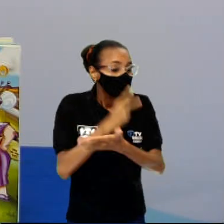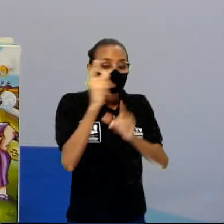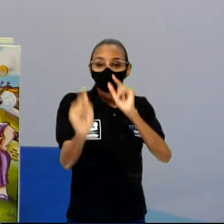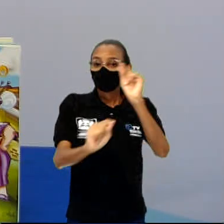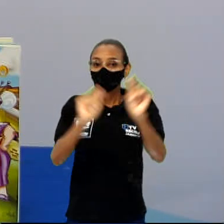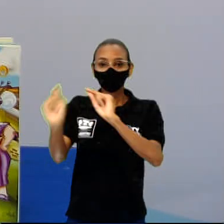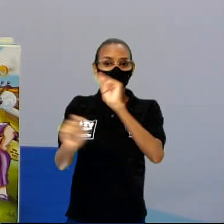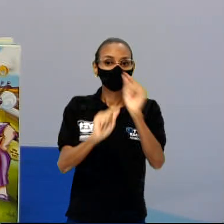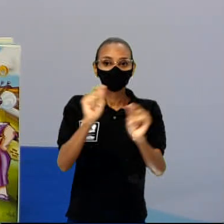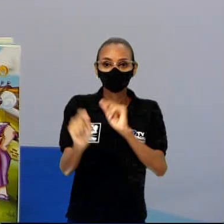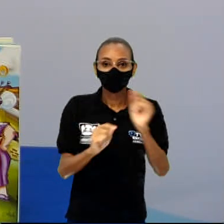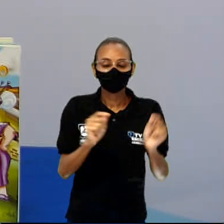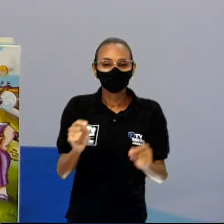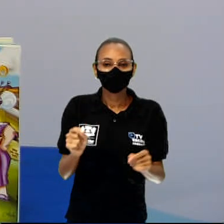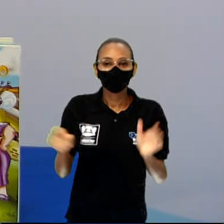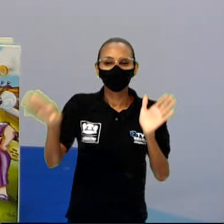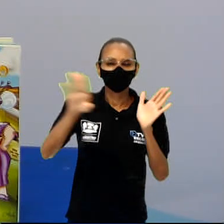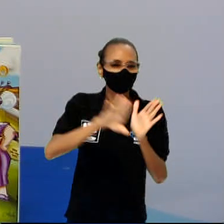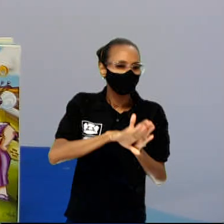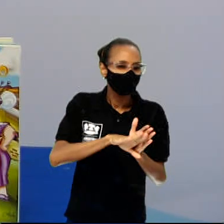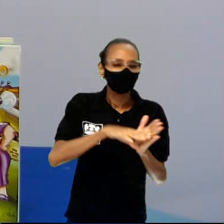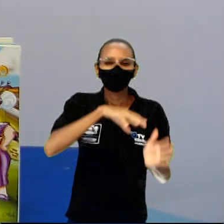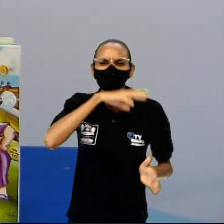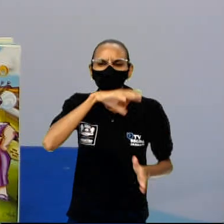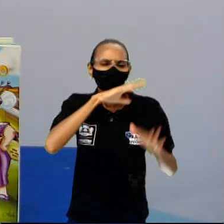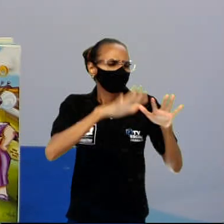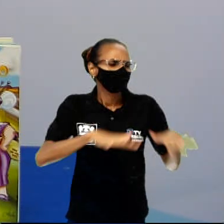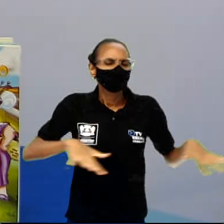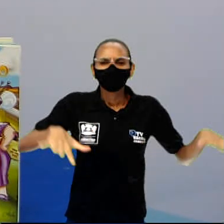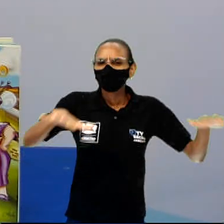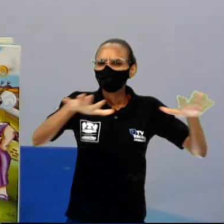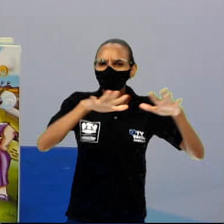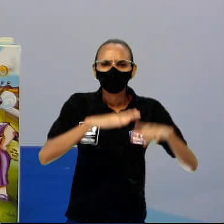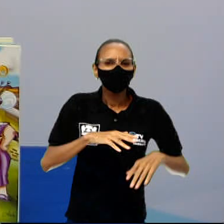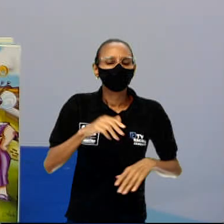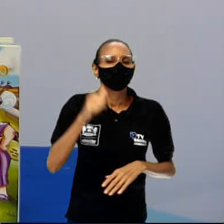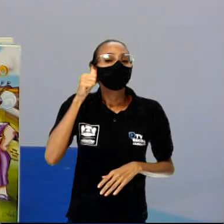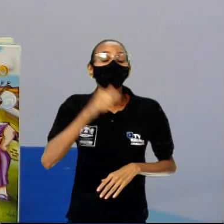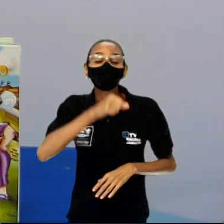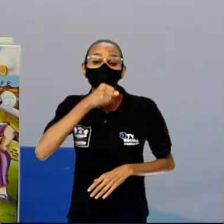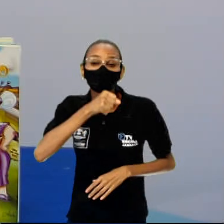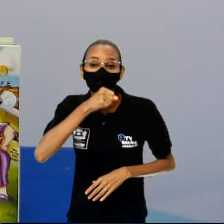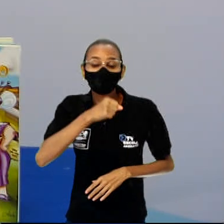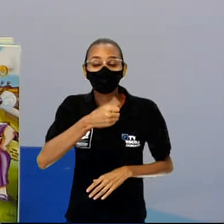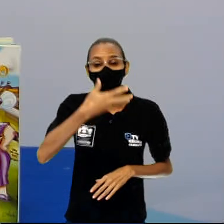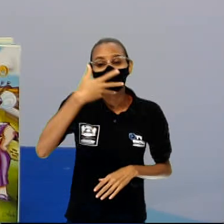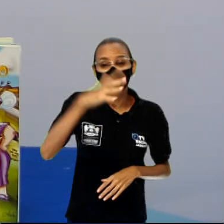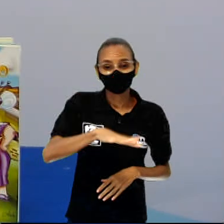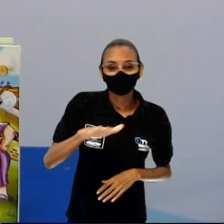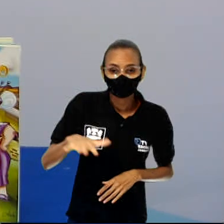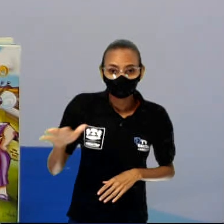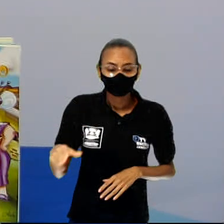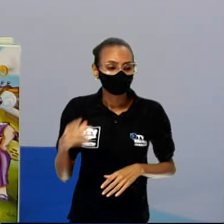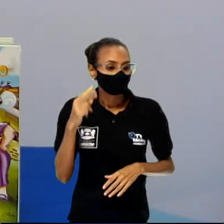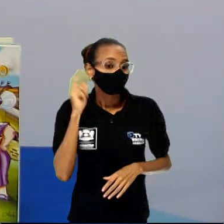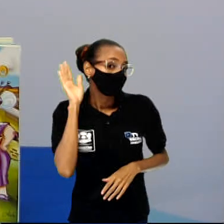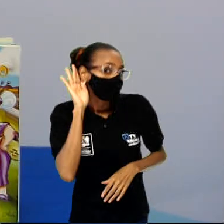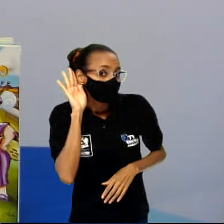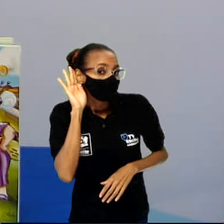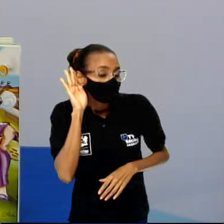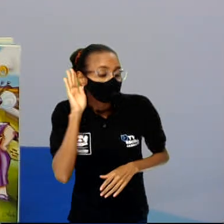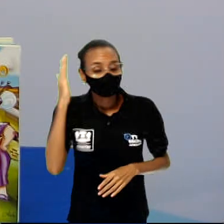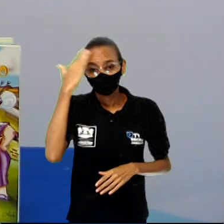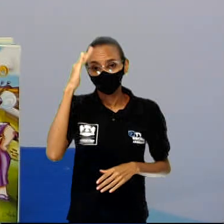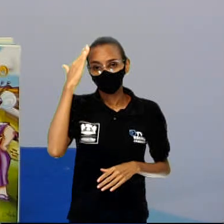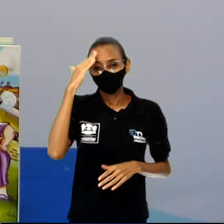acontecendo. Chegou o cavalo, chegou o bode, chegou o boi, a vovó e até os meninos que estavam escutando para entender o que era que